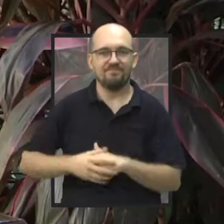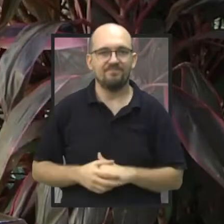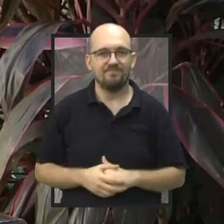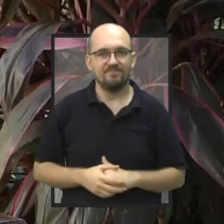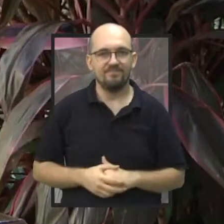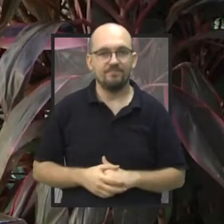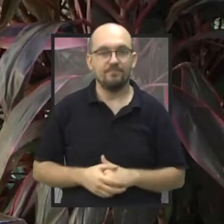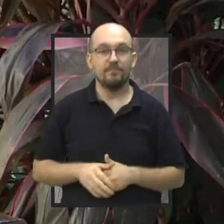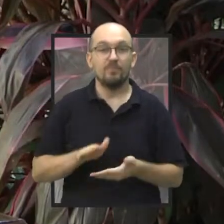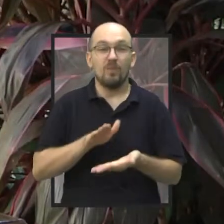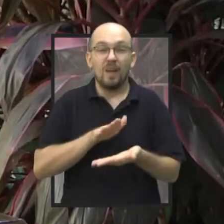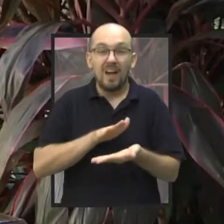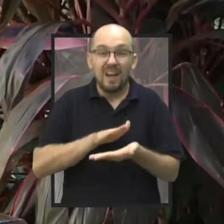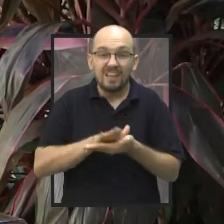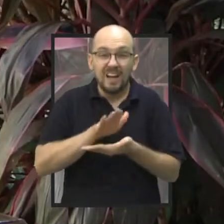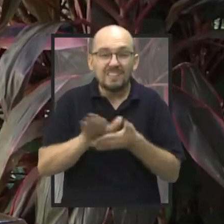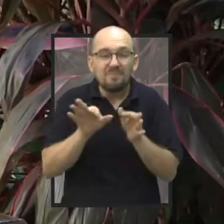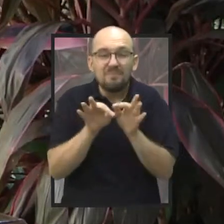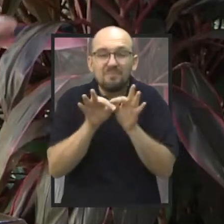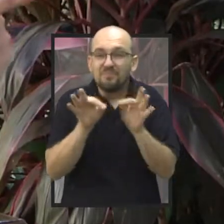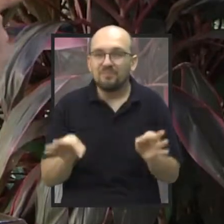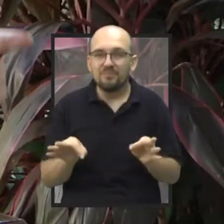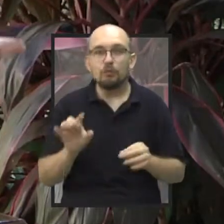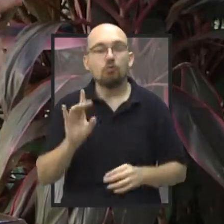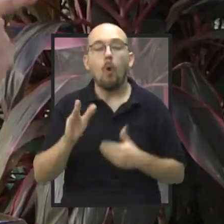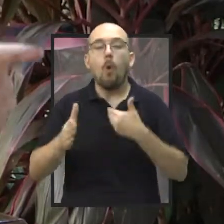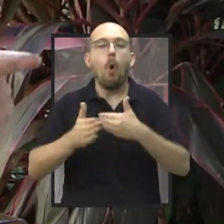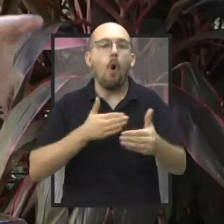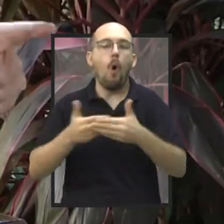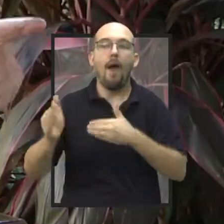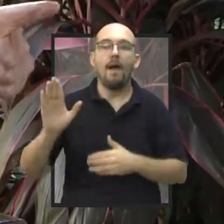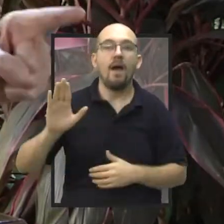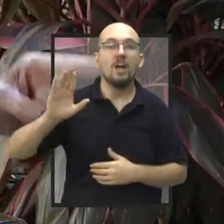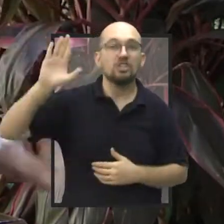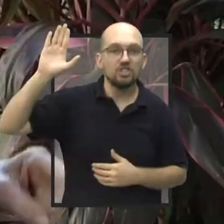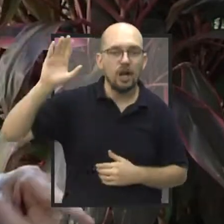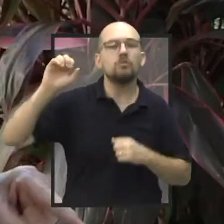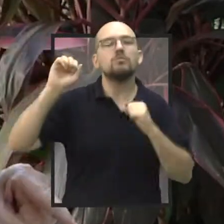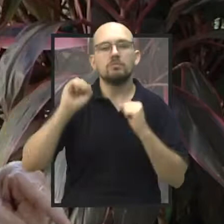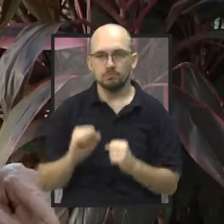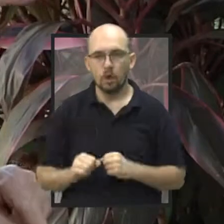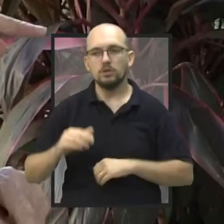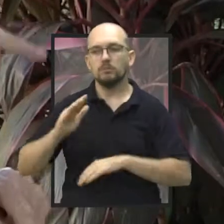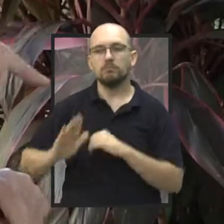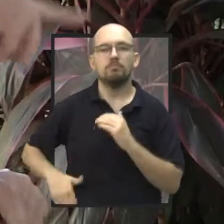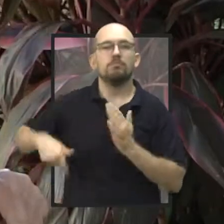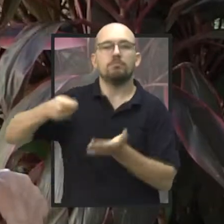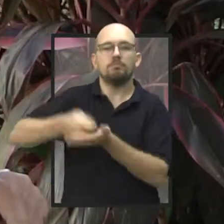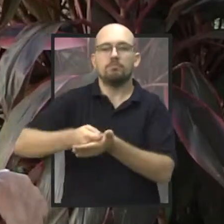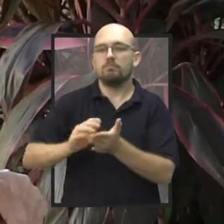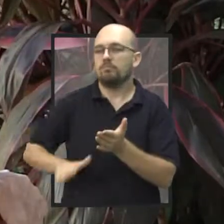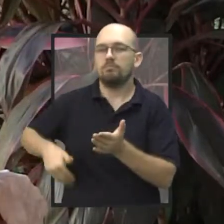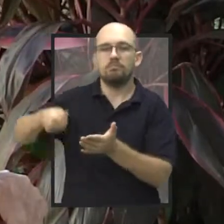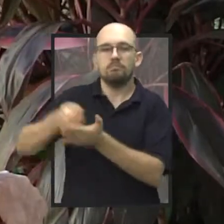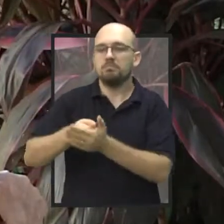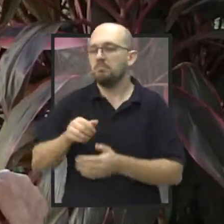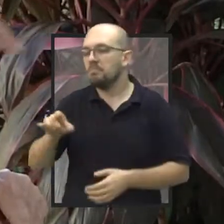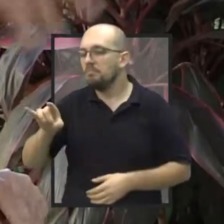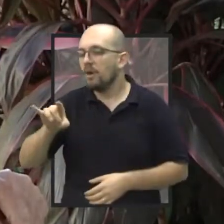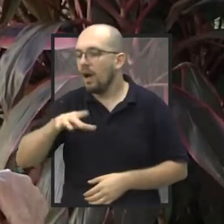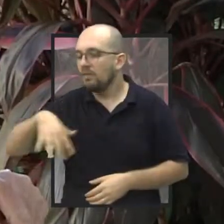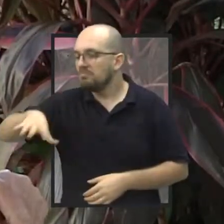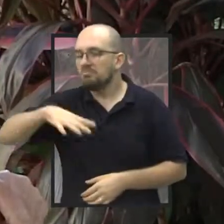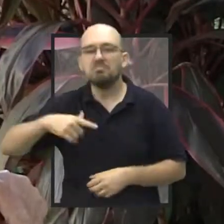diminuta. E o candidato, qualquer candidato pode custear a sua própria andança.